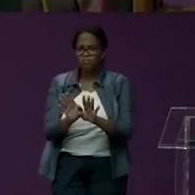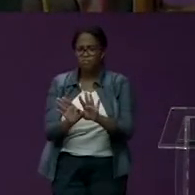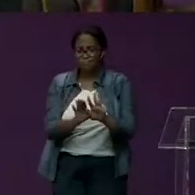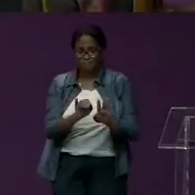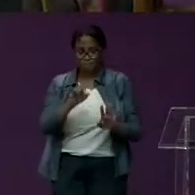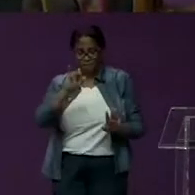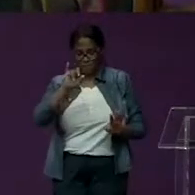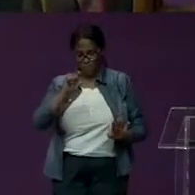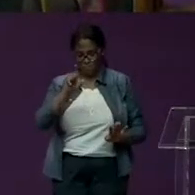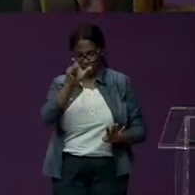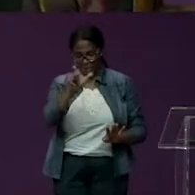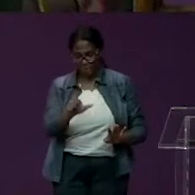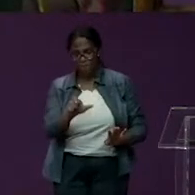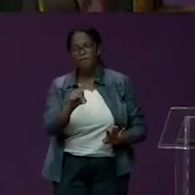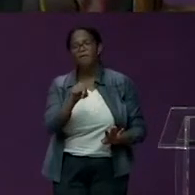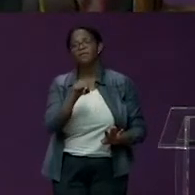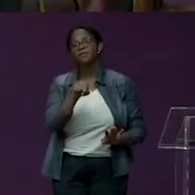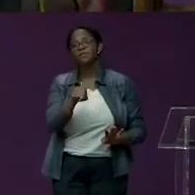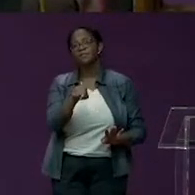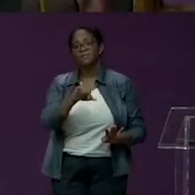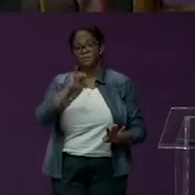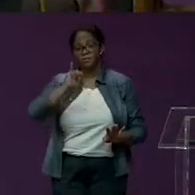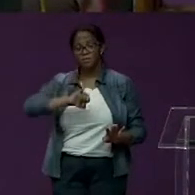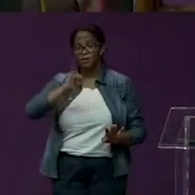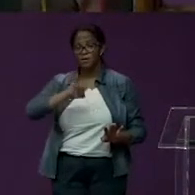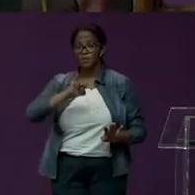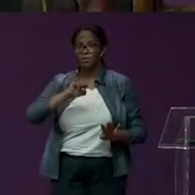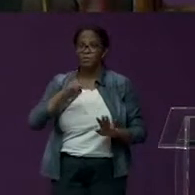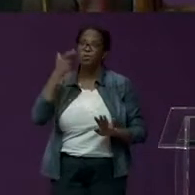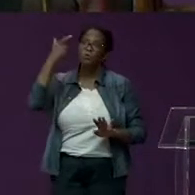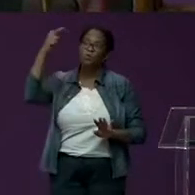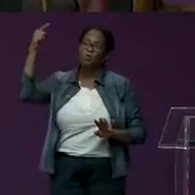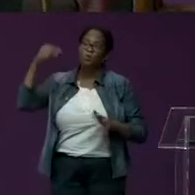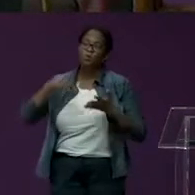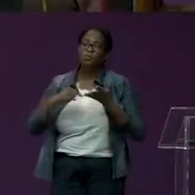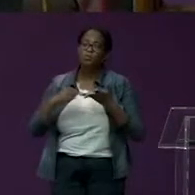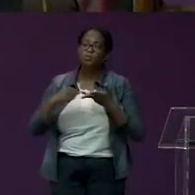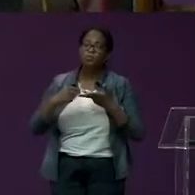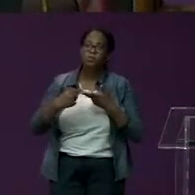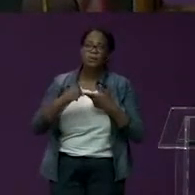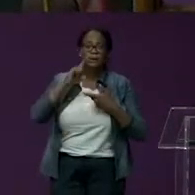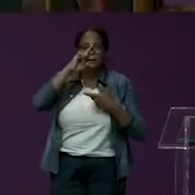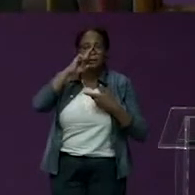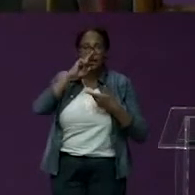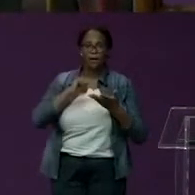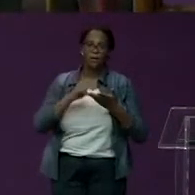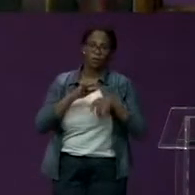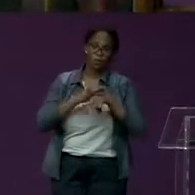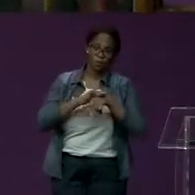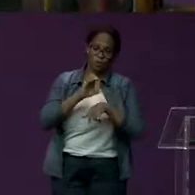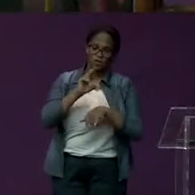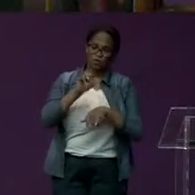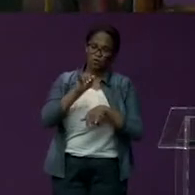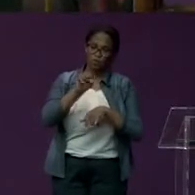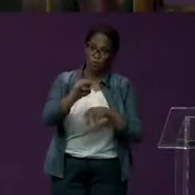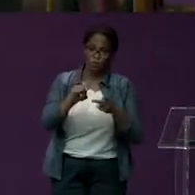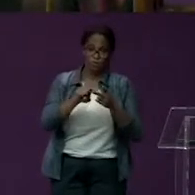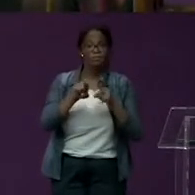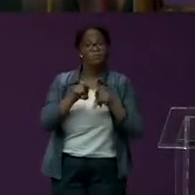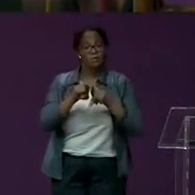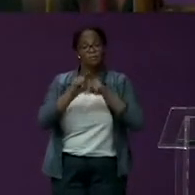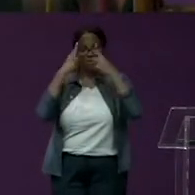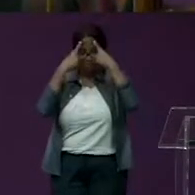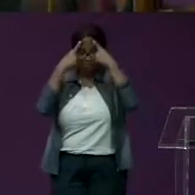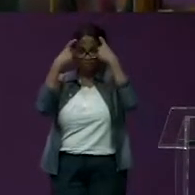componente importante no caso de outros agravos, sejam doenças crônicas, seja a violência, né? A